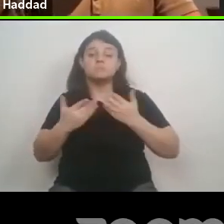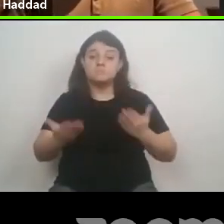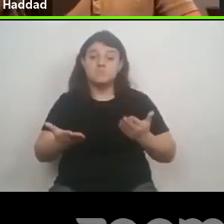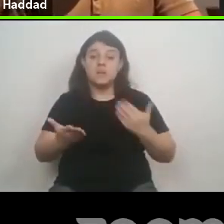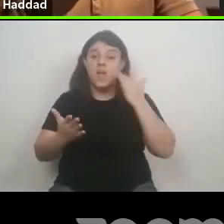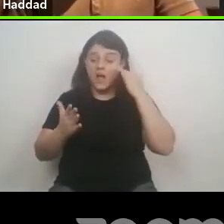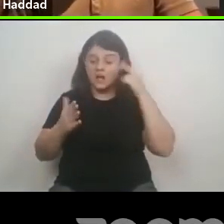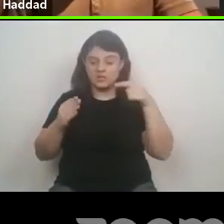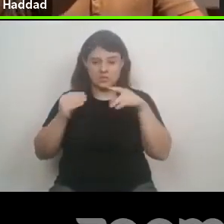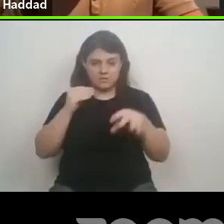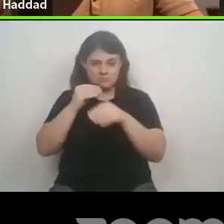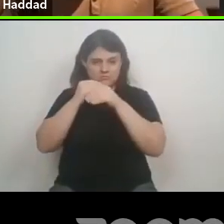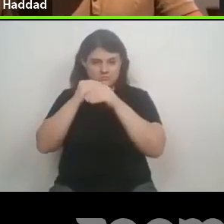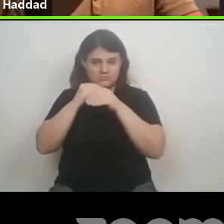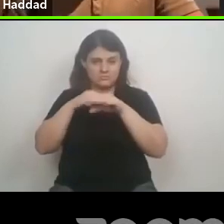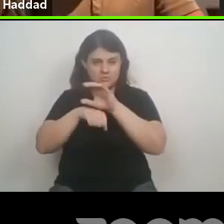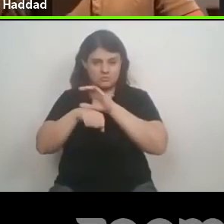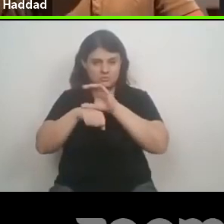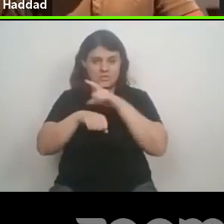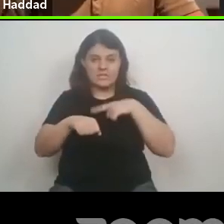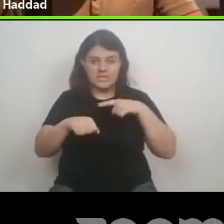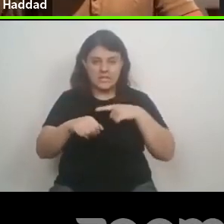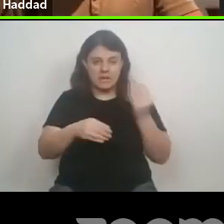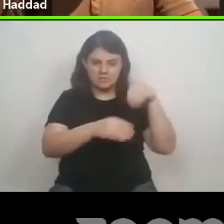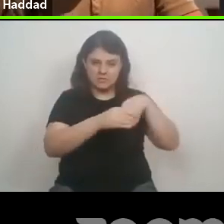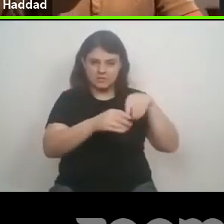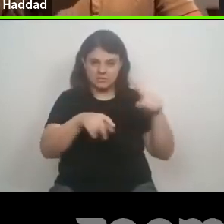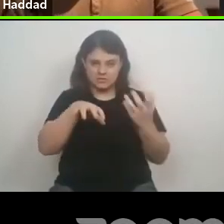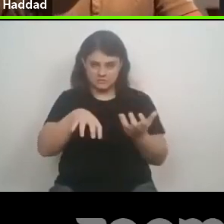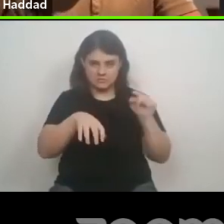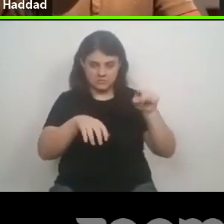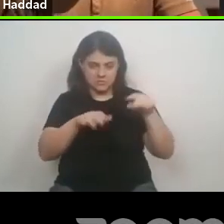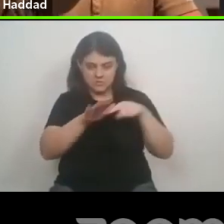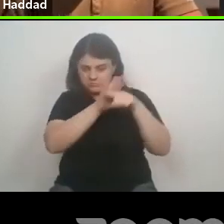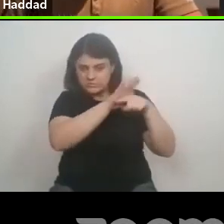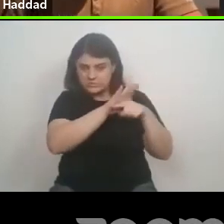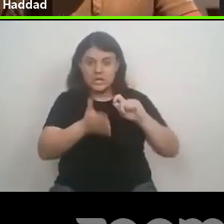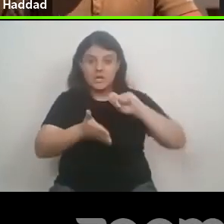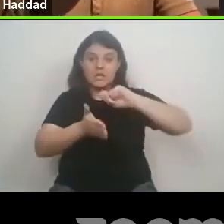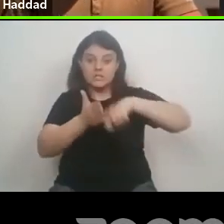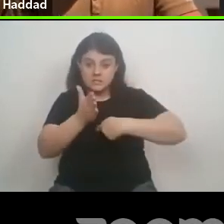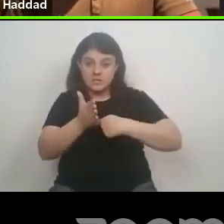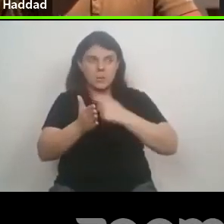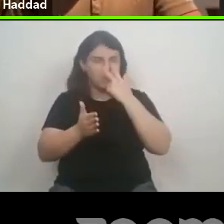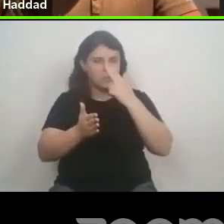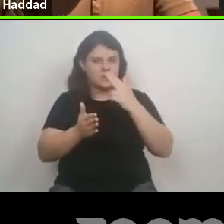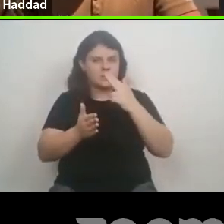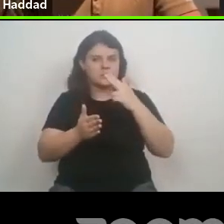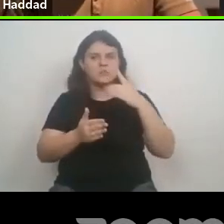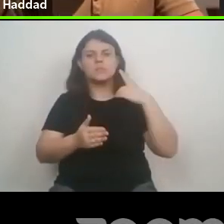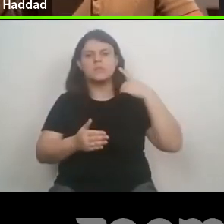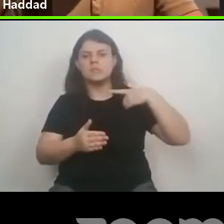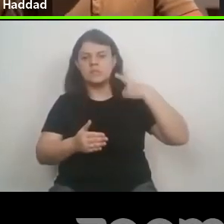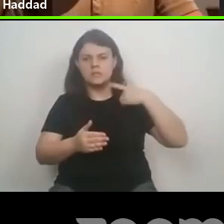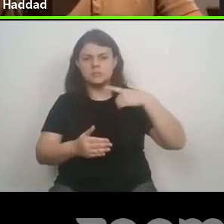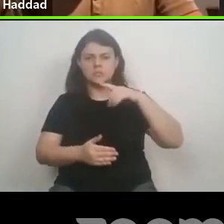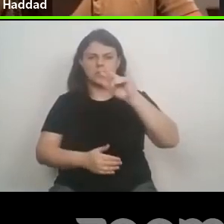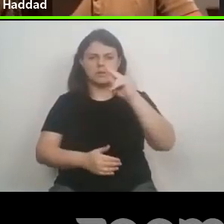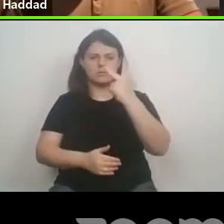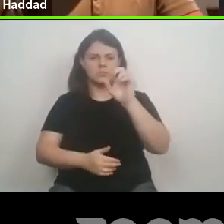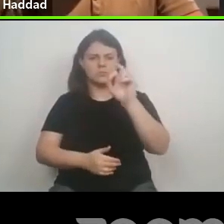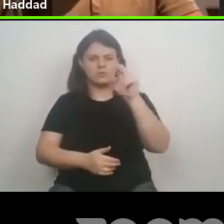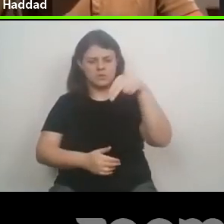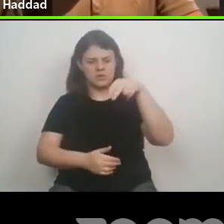emenda constitucional que tramita no Congresso, assinada, se eu não me engano, pelo deputado Henrique Fontana e